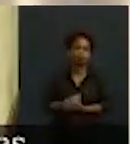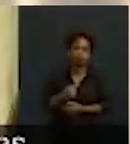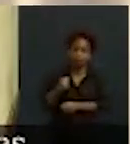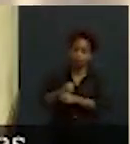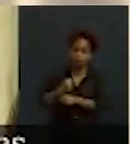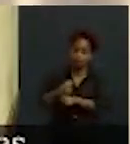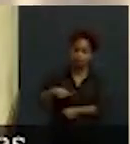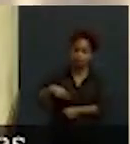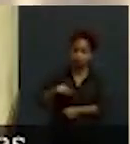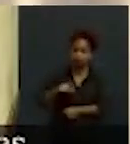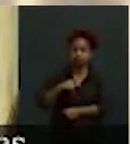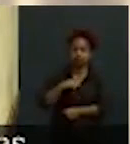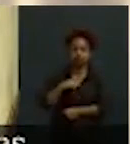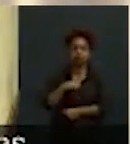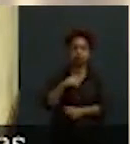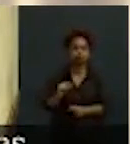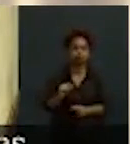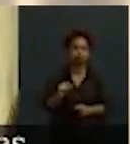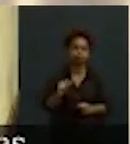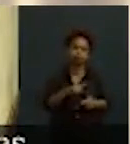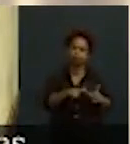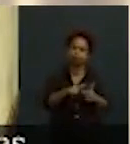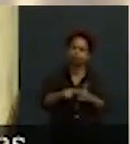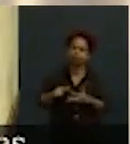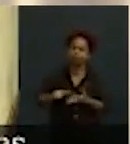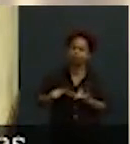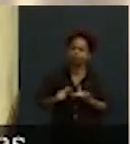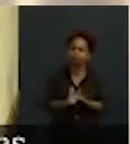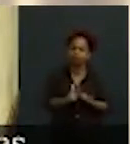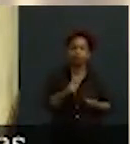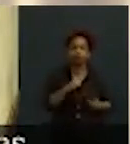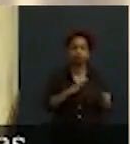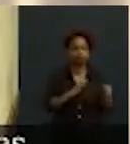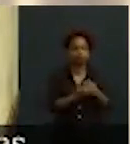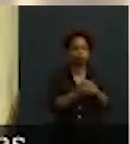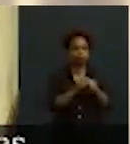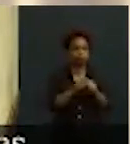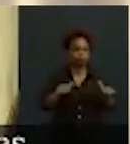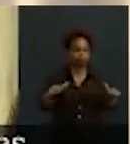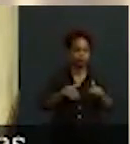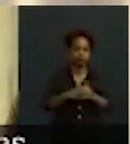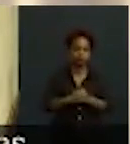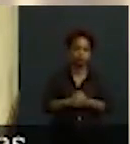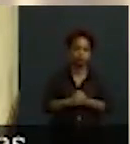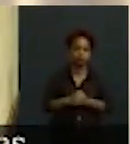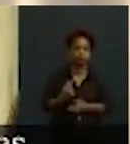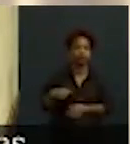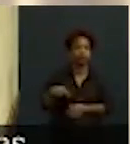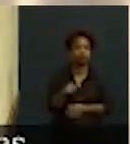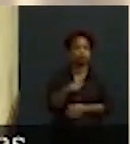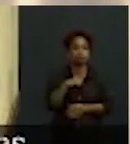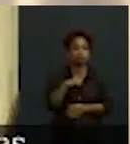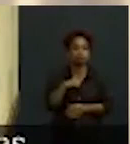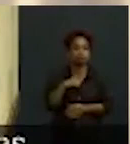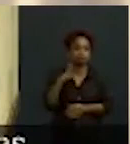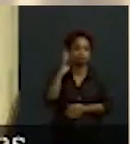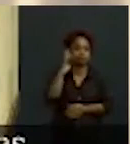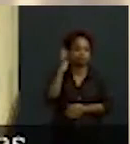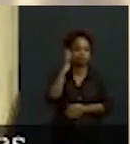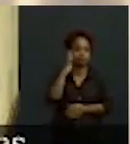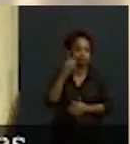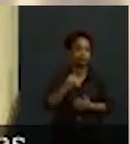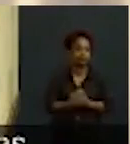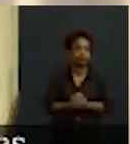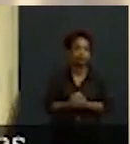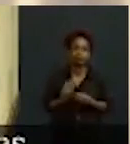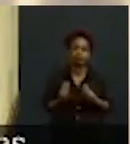que, tomado pelos flagelos da pandemia da Covid-19, nos colocou diante do impensável.